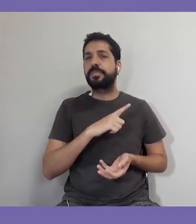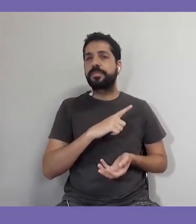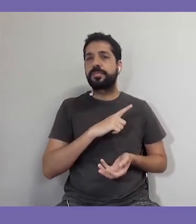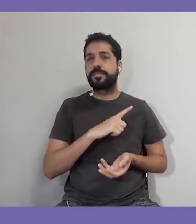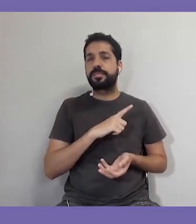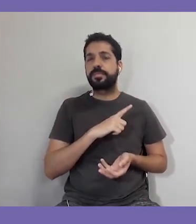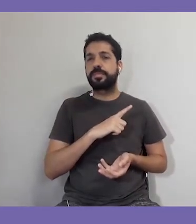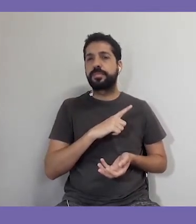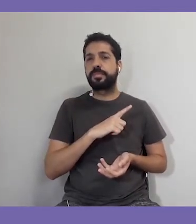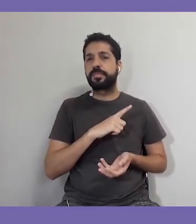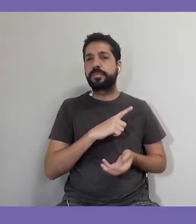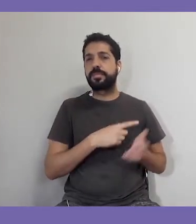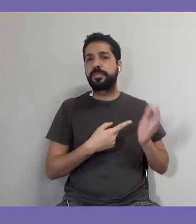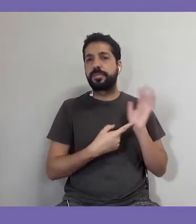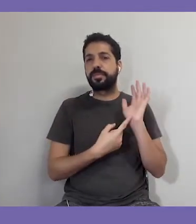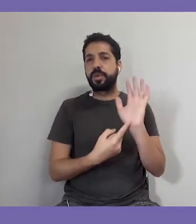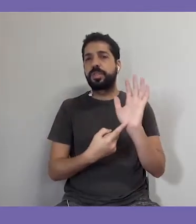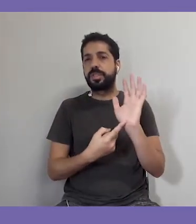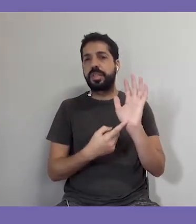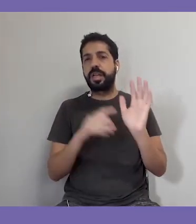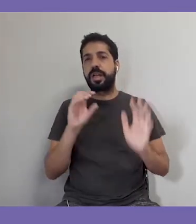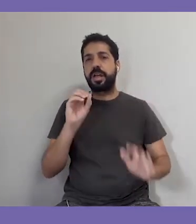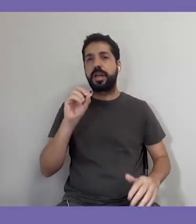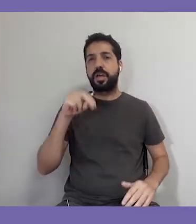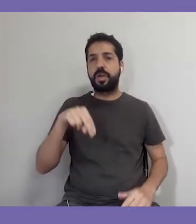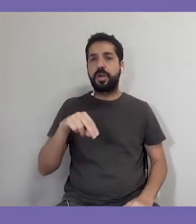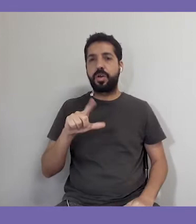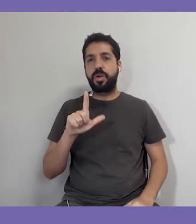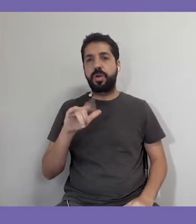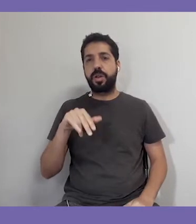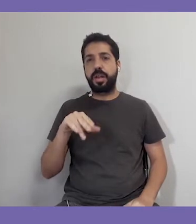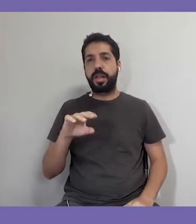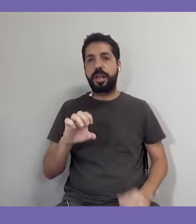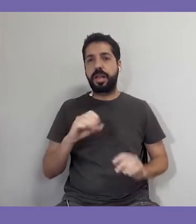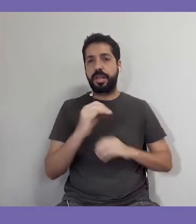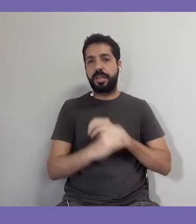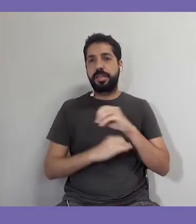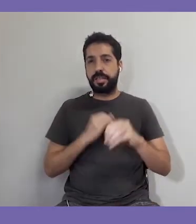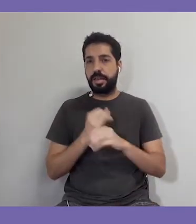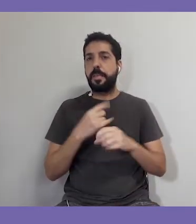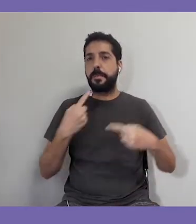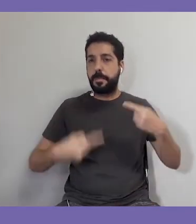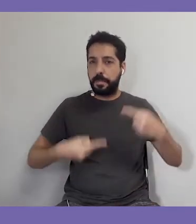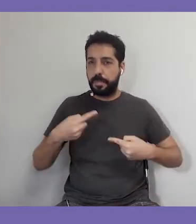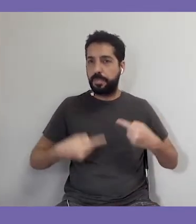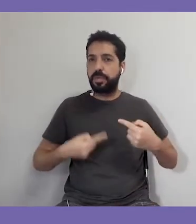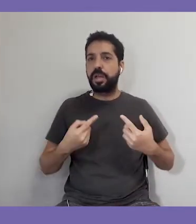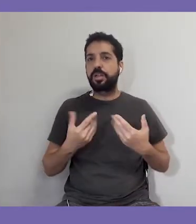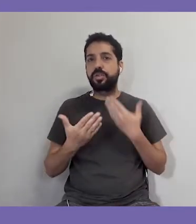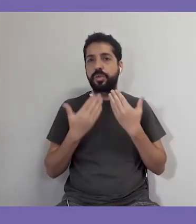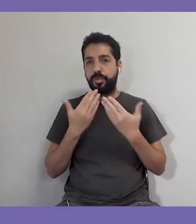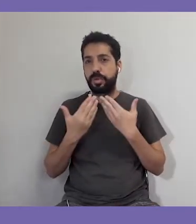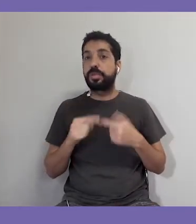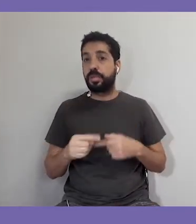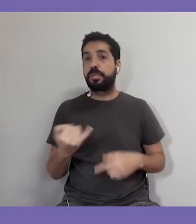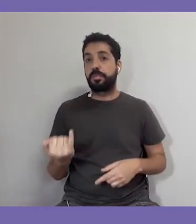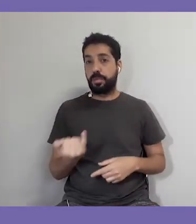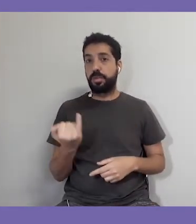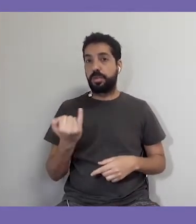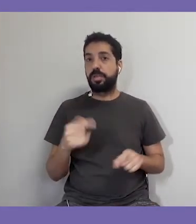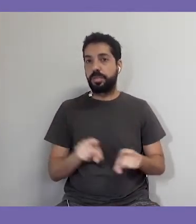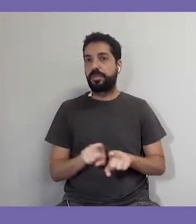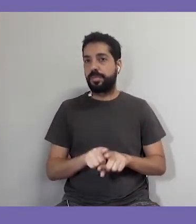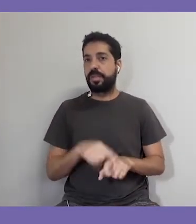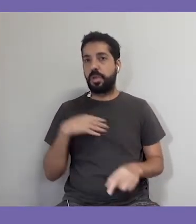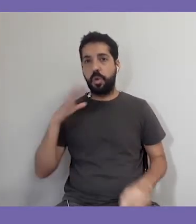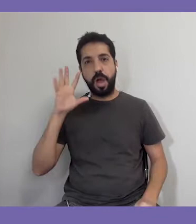eles estão com exibição online, né? Eles não pararam e debatem online também, que eu acho